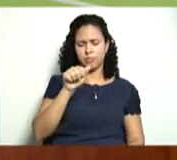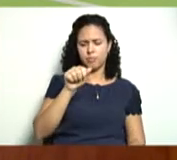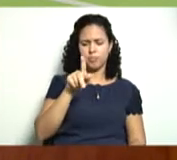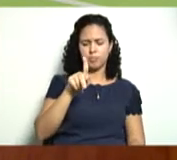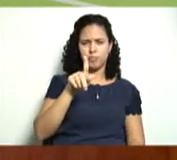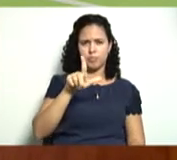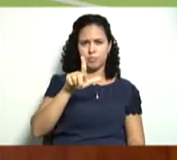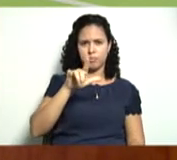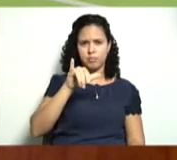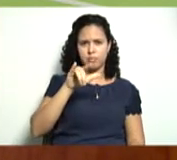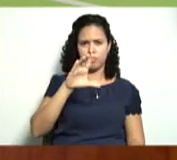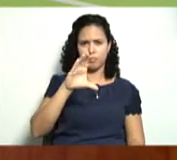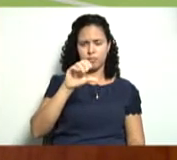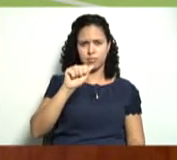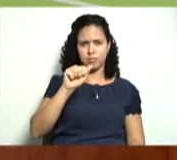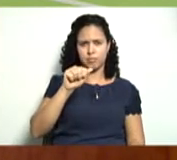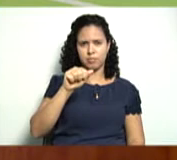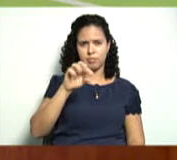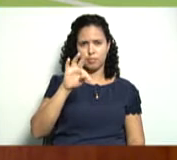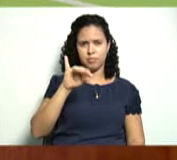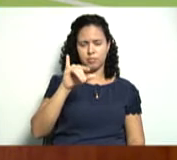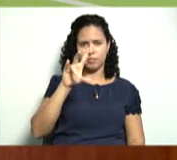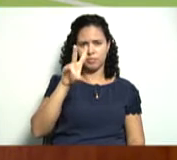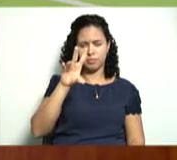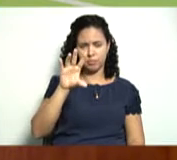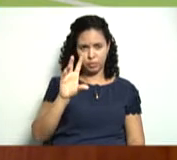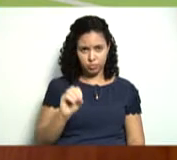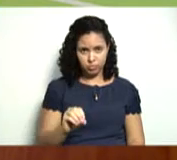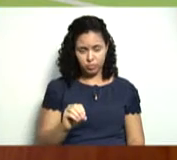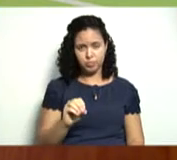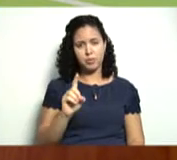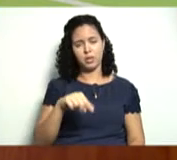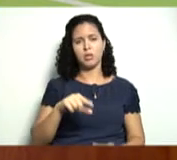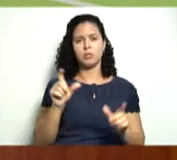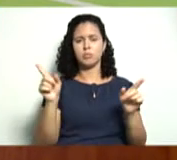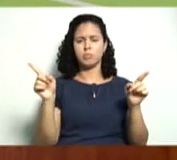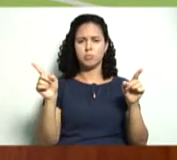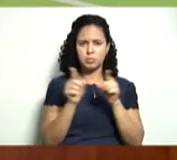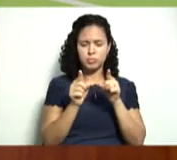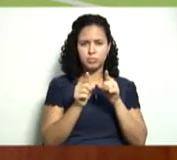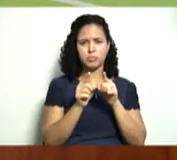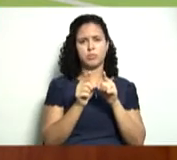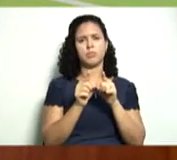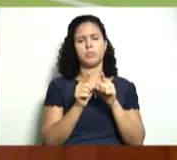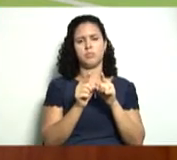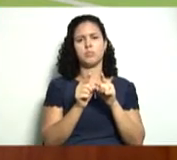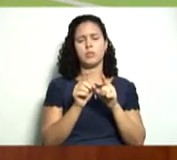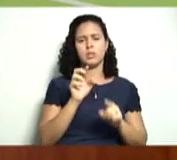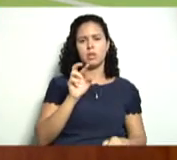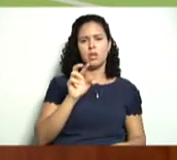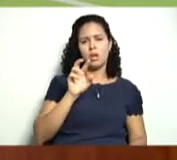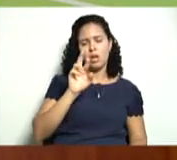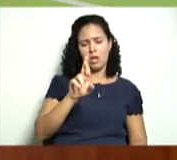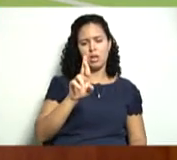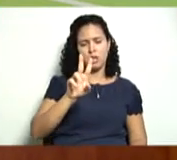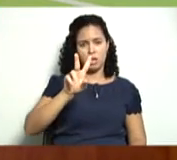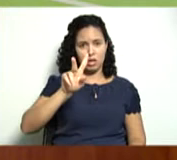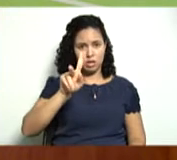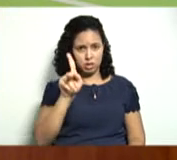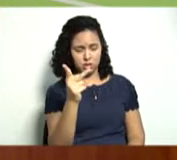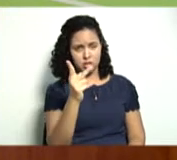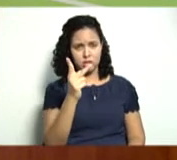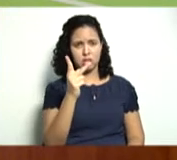é uma sigla para recursos humanos recursos humanos é um órgão da administração dentro fica dentro de uma empresa de uma cooperativa